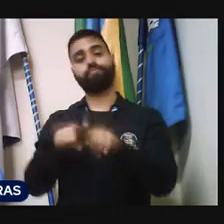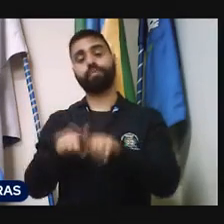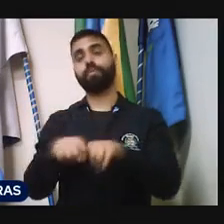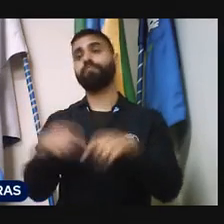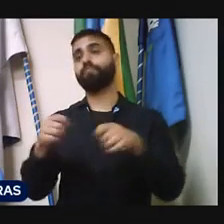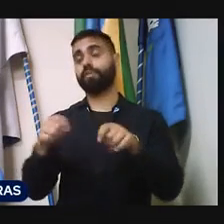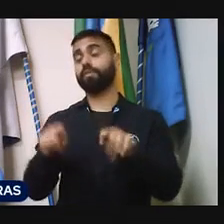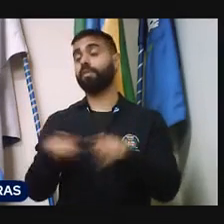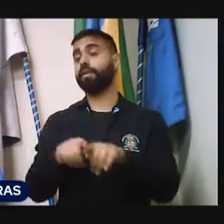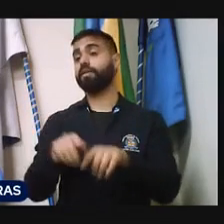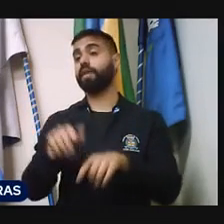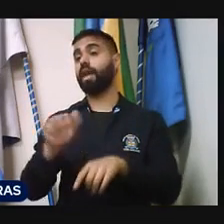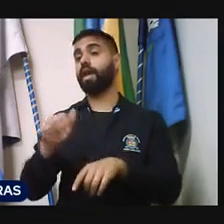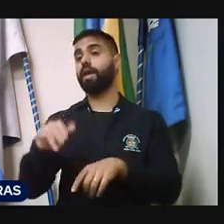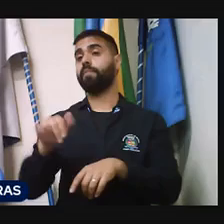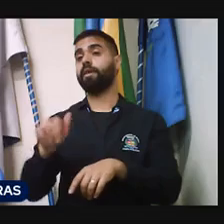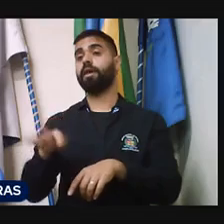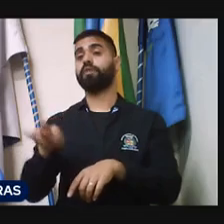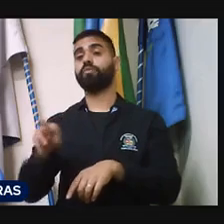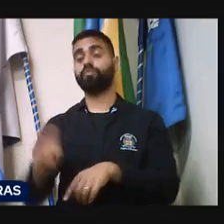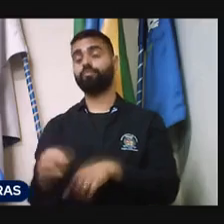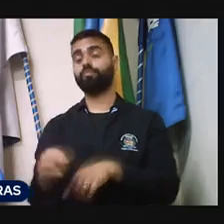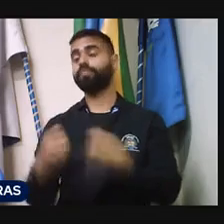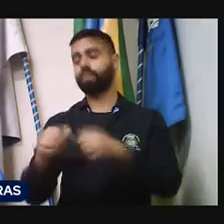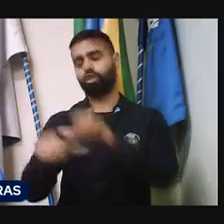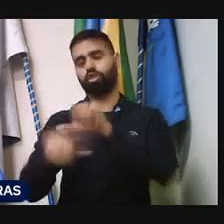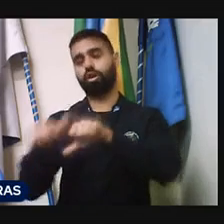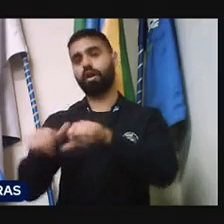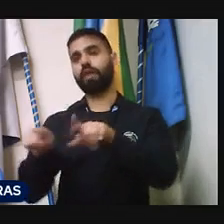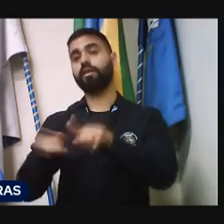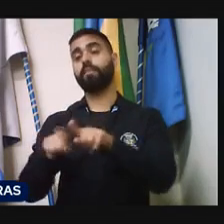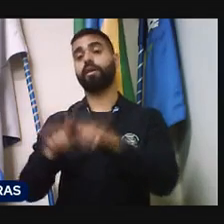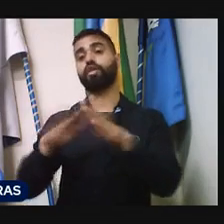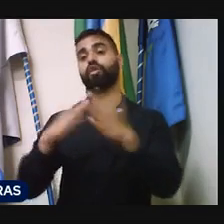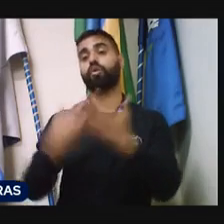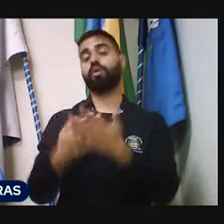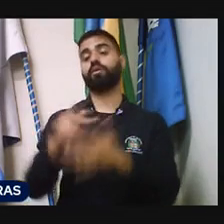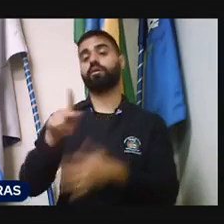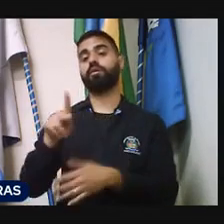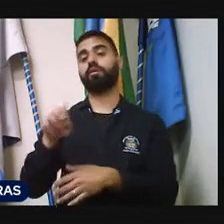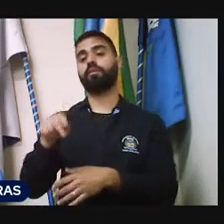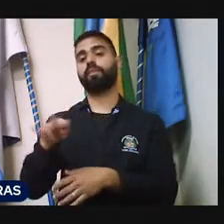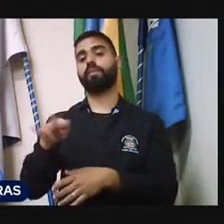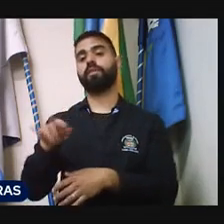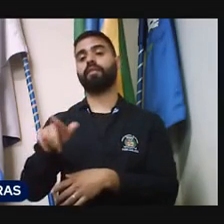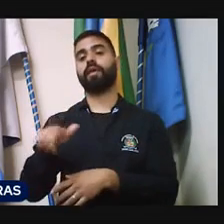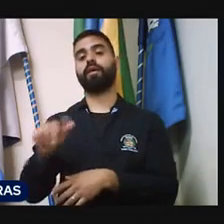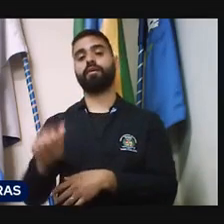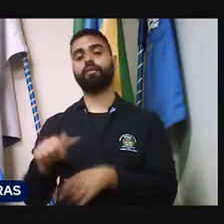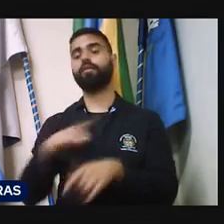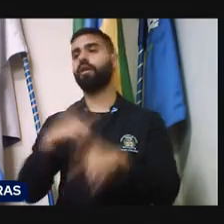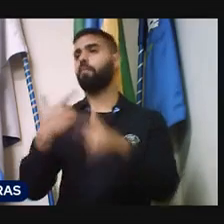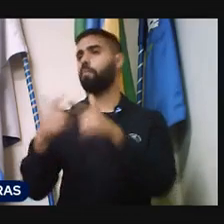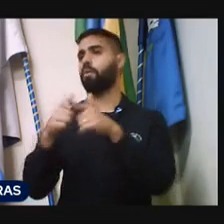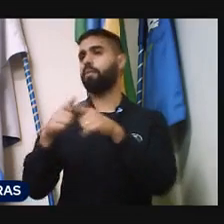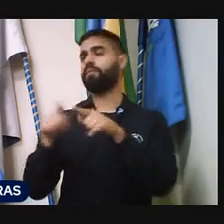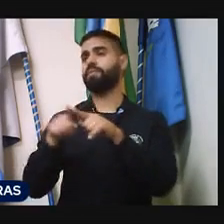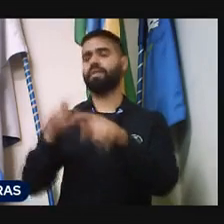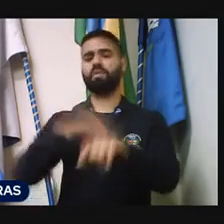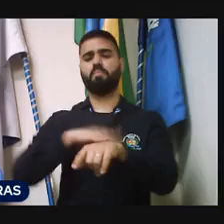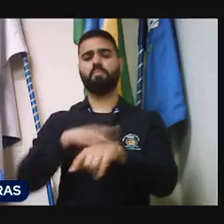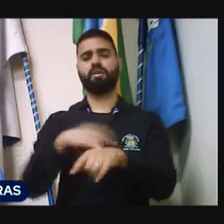d'água de amianto no sempre peço aqui para que sejam trocadas e a escola de picanha está passando por diversos problemas no telhado no banheiro